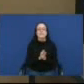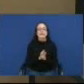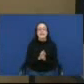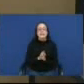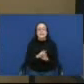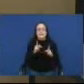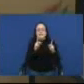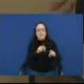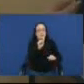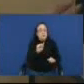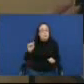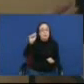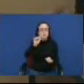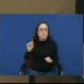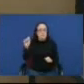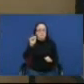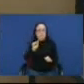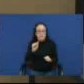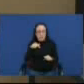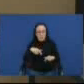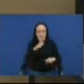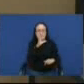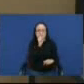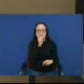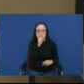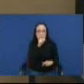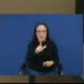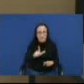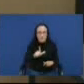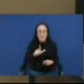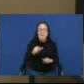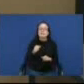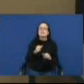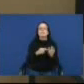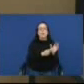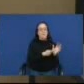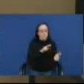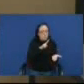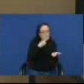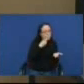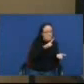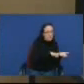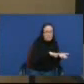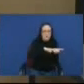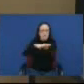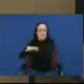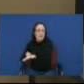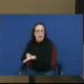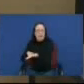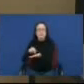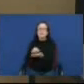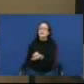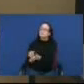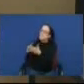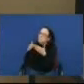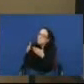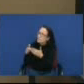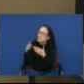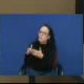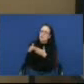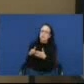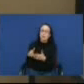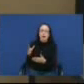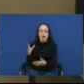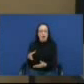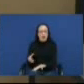às pessoas, que inclusive até o doutor Júlio também está fazendo uma moção de apelo ao ministro do Supremo